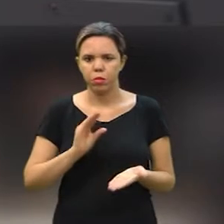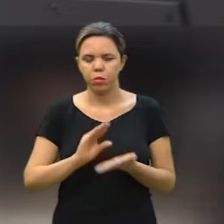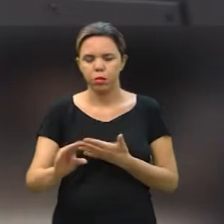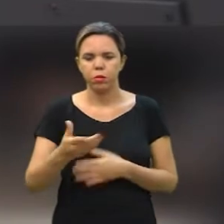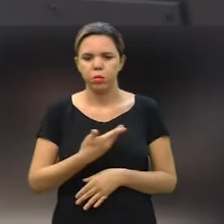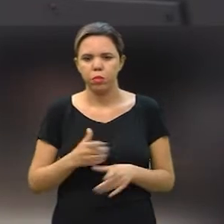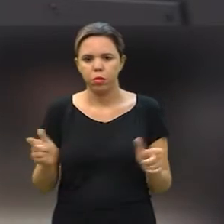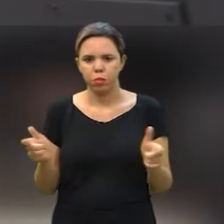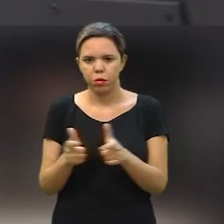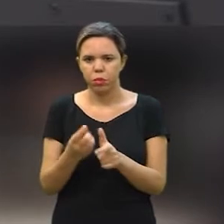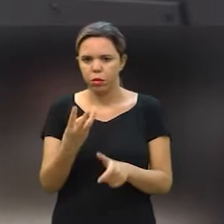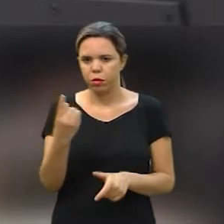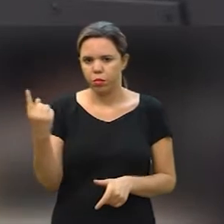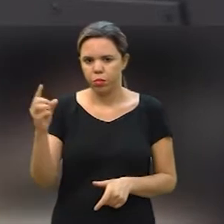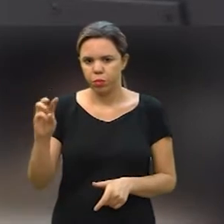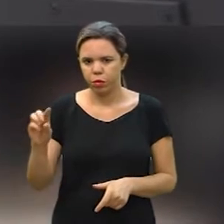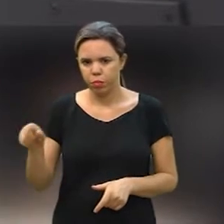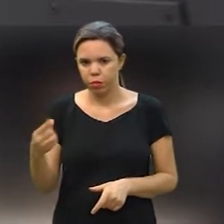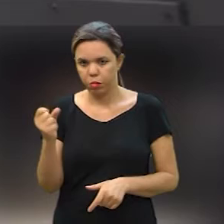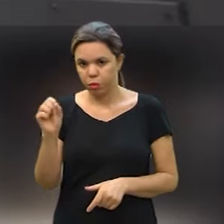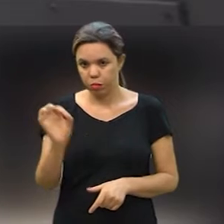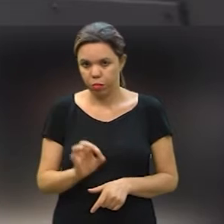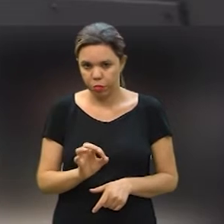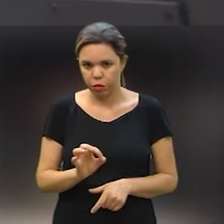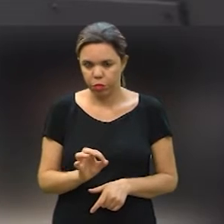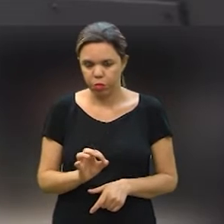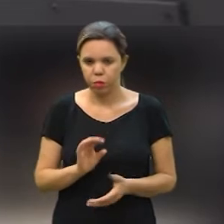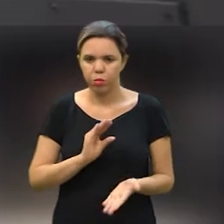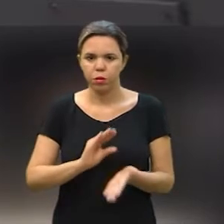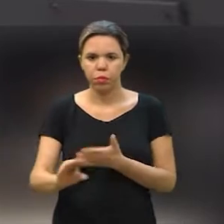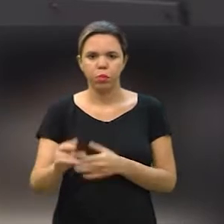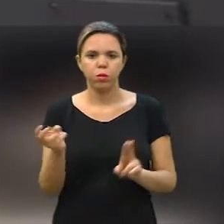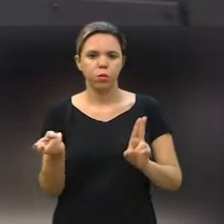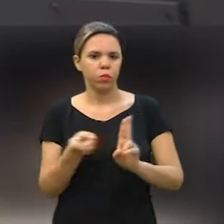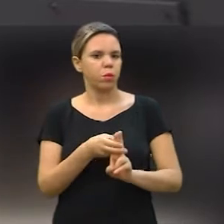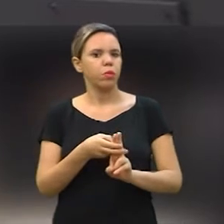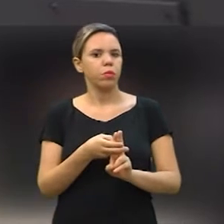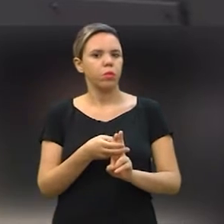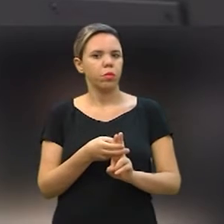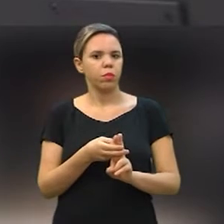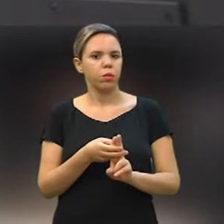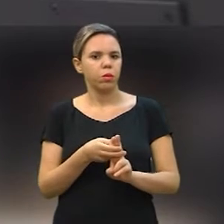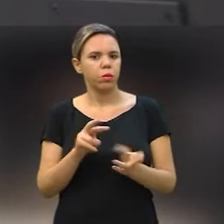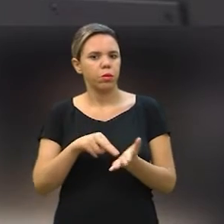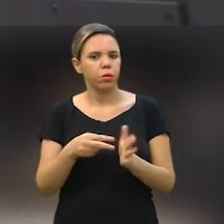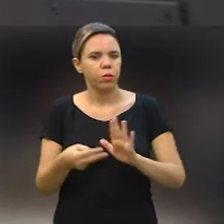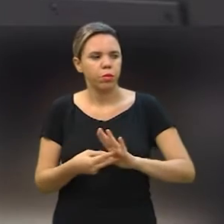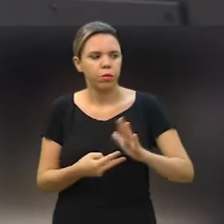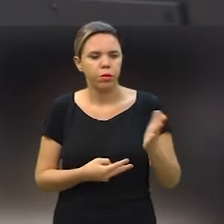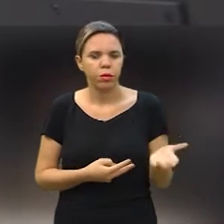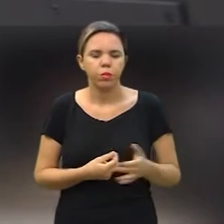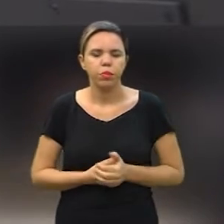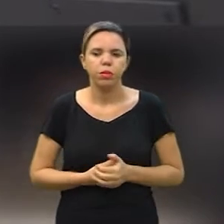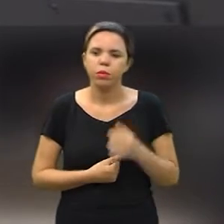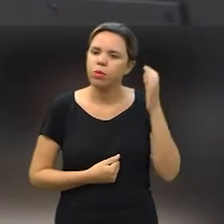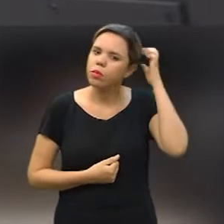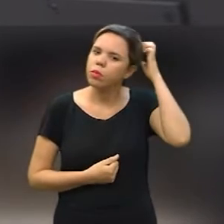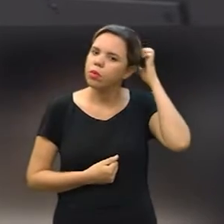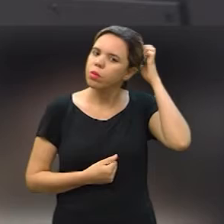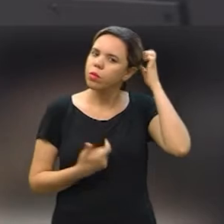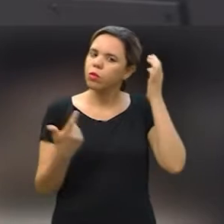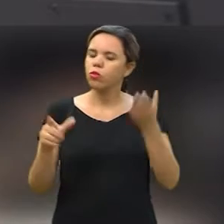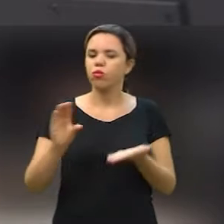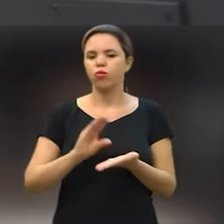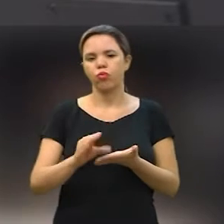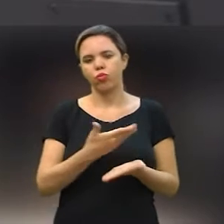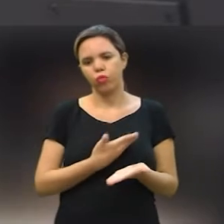Os repasses da União tiveram uma queda de 31,8%, sendo os repasses do SUS mais representativos aí, junto